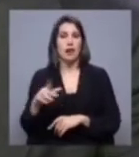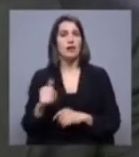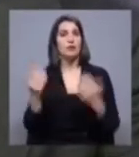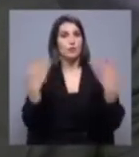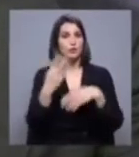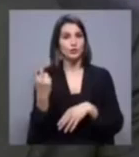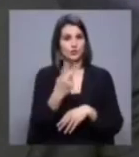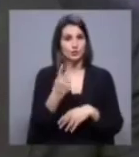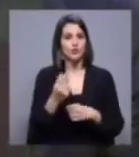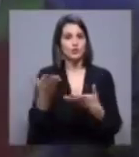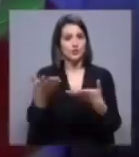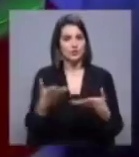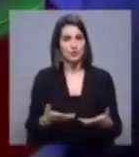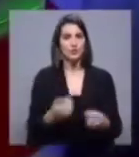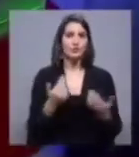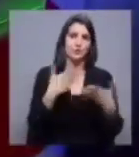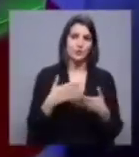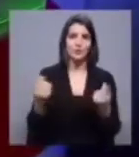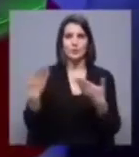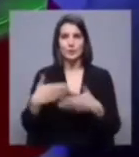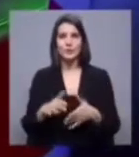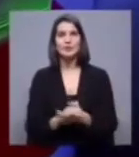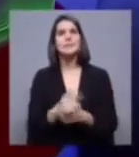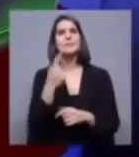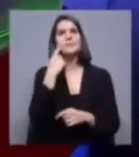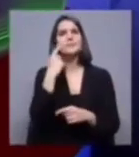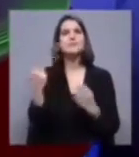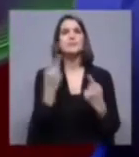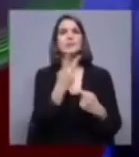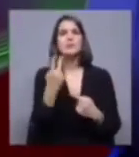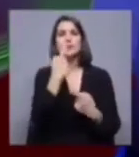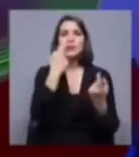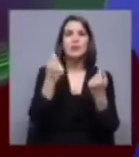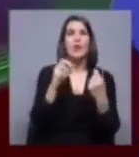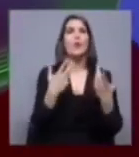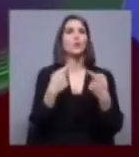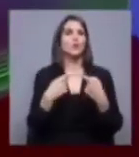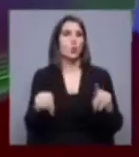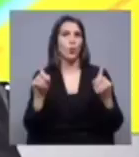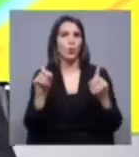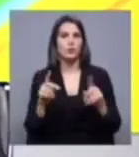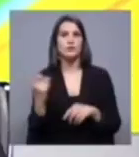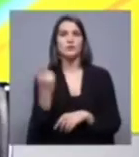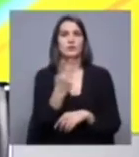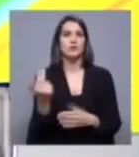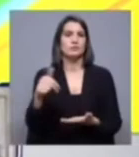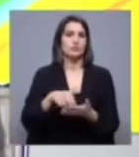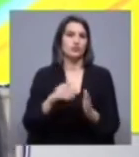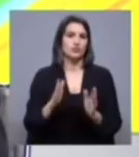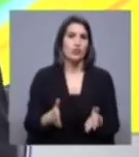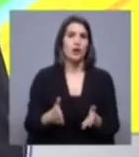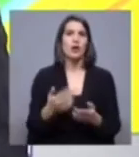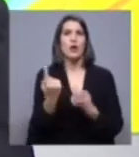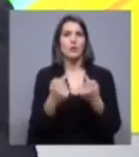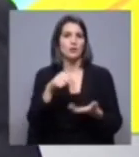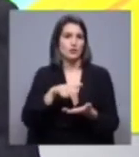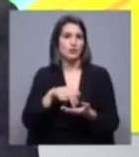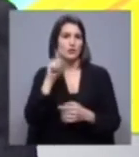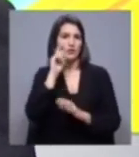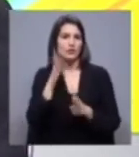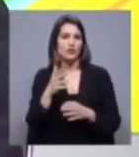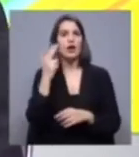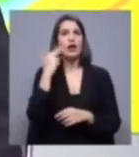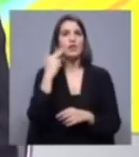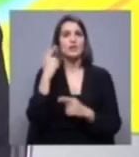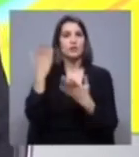Boa noite. Bem-vindos. Boa noite. Vamos então ver o que vos une, o que vos separa. Já ambos aqui tiveram, já defenderam algumas posições. André Ventura, comece